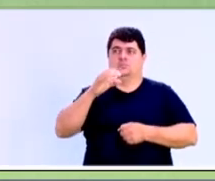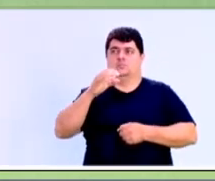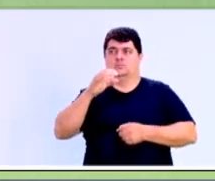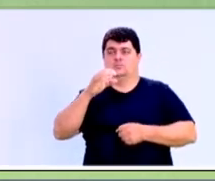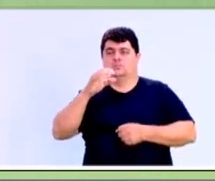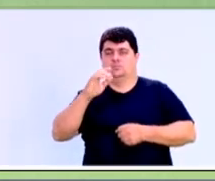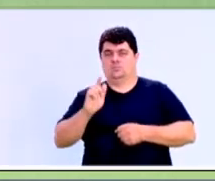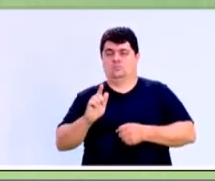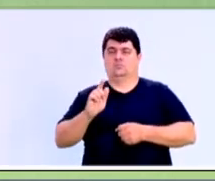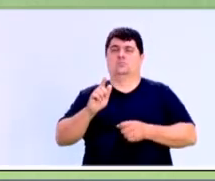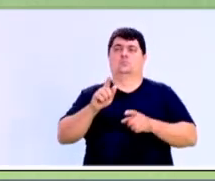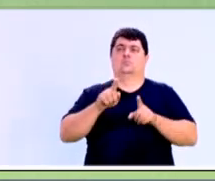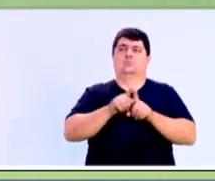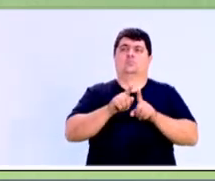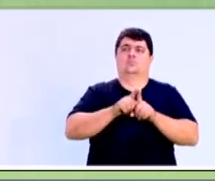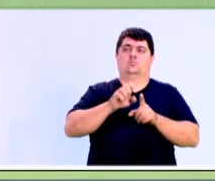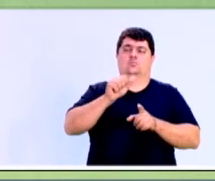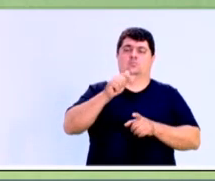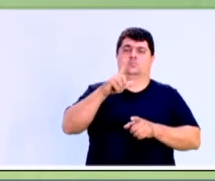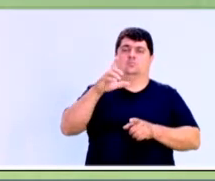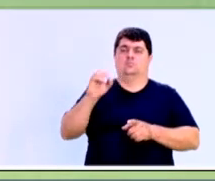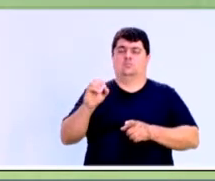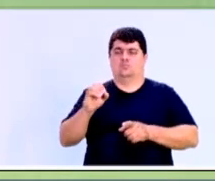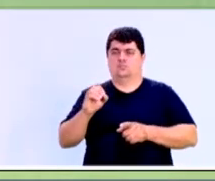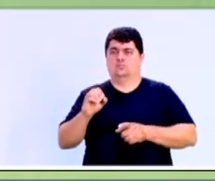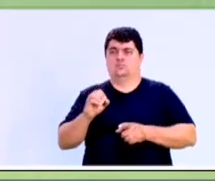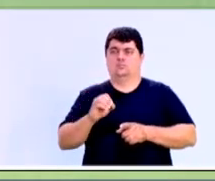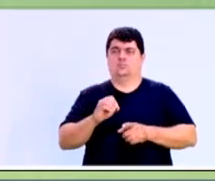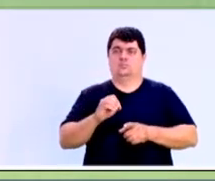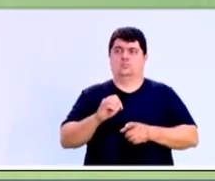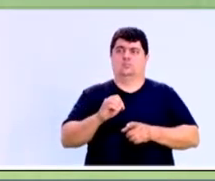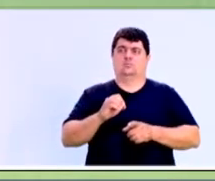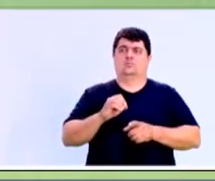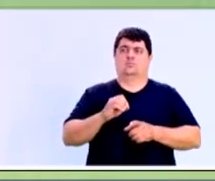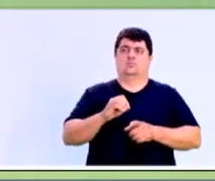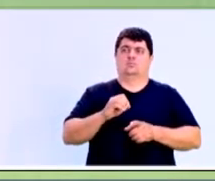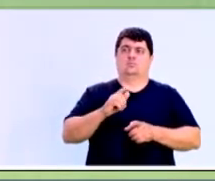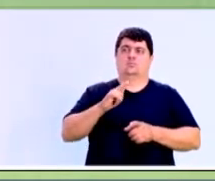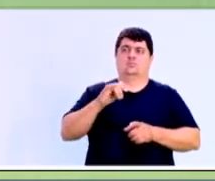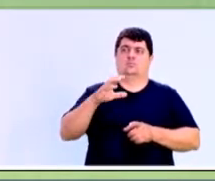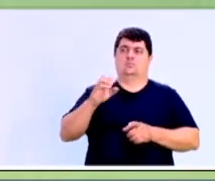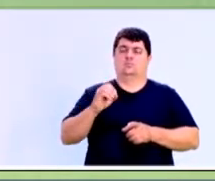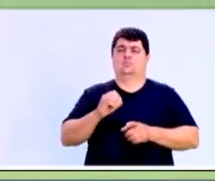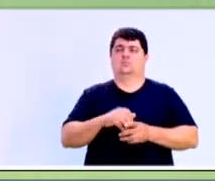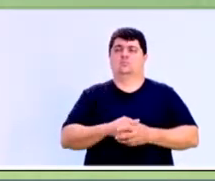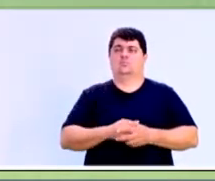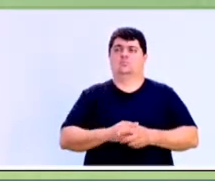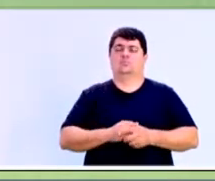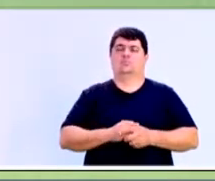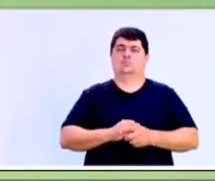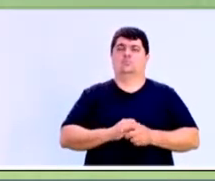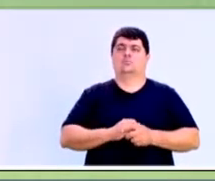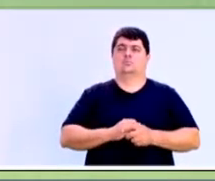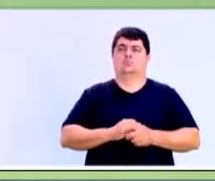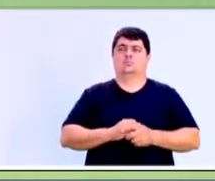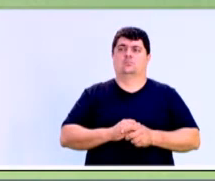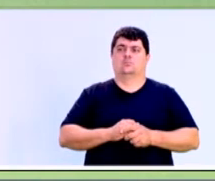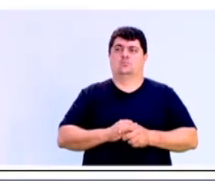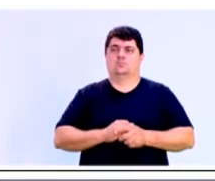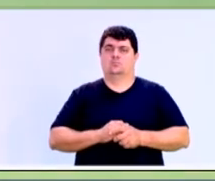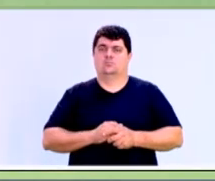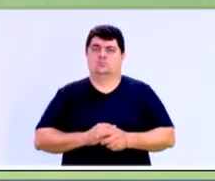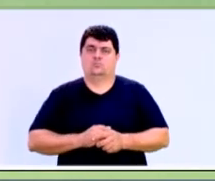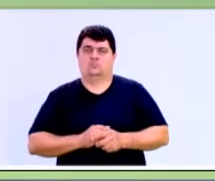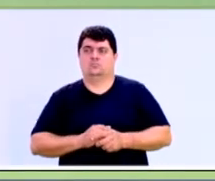giro, saldo em tesouraria, né? E o meu capital de giro, ok?